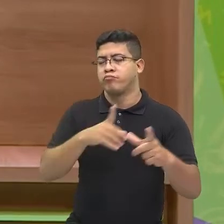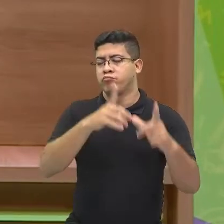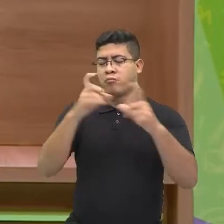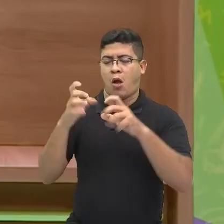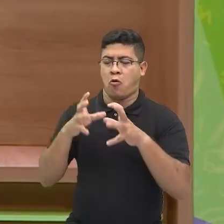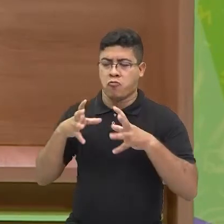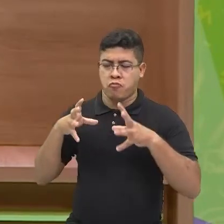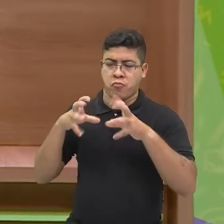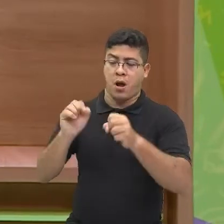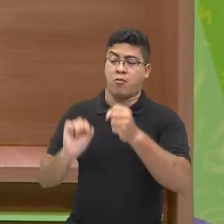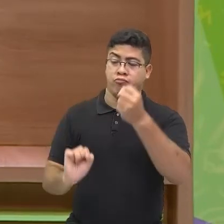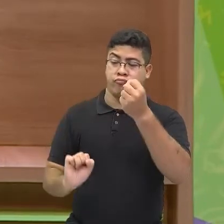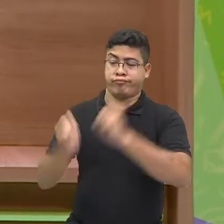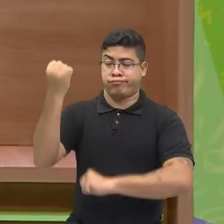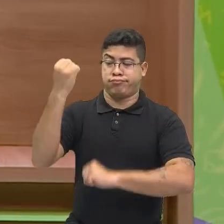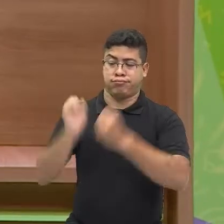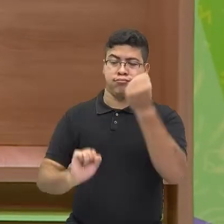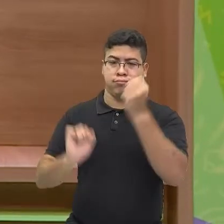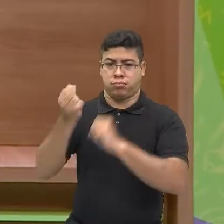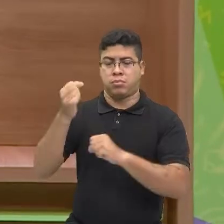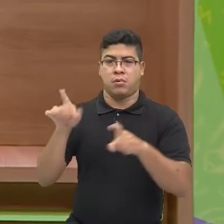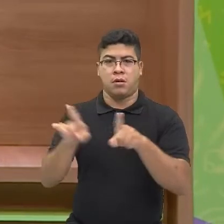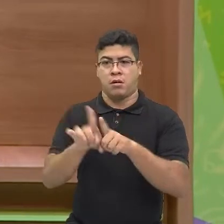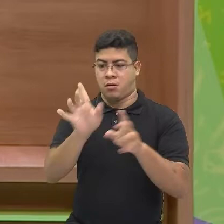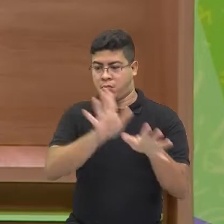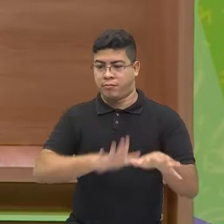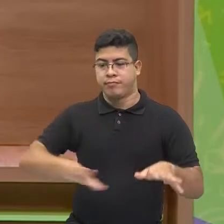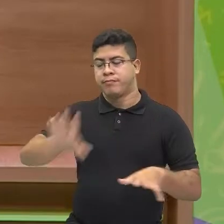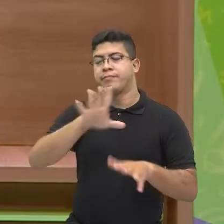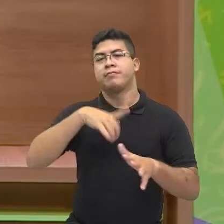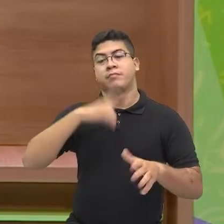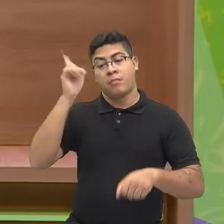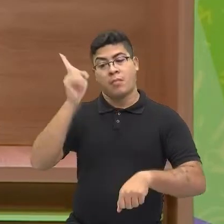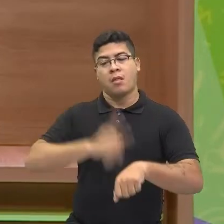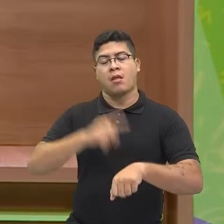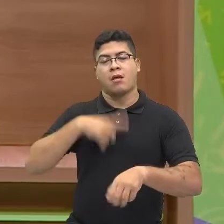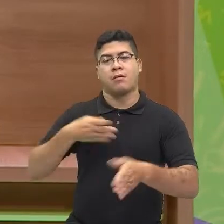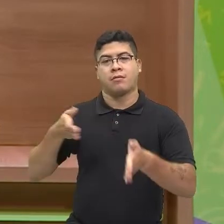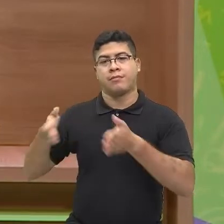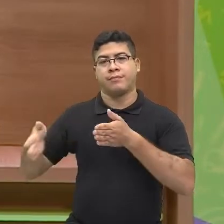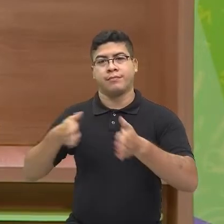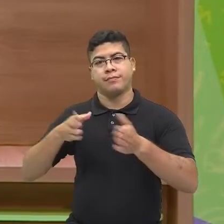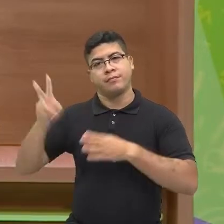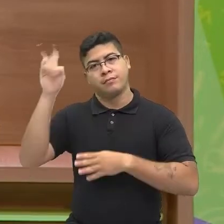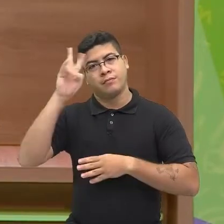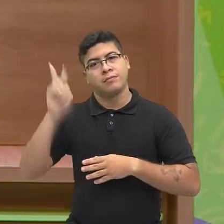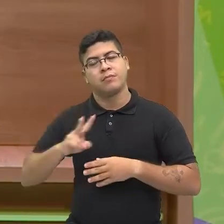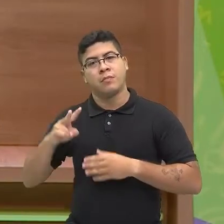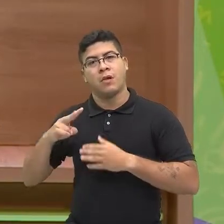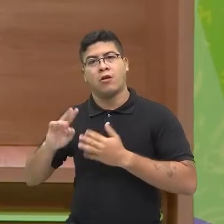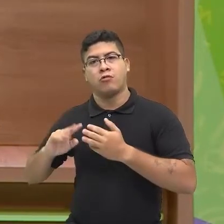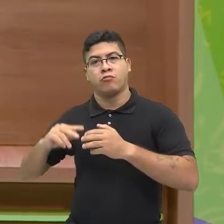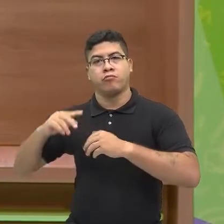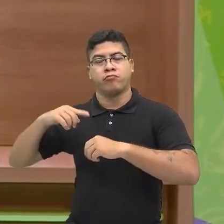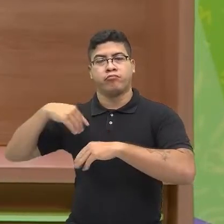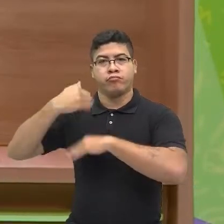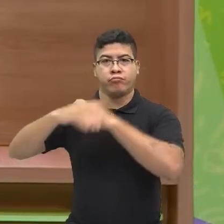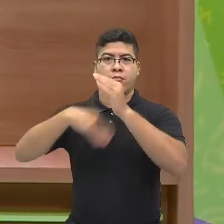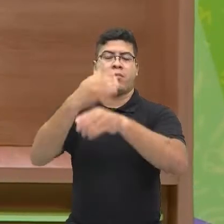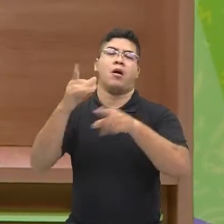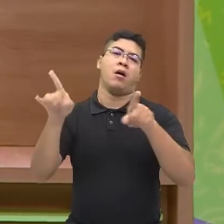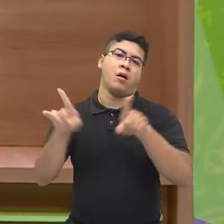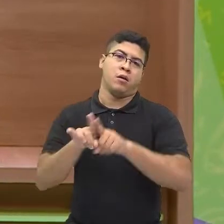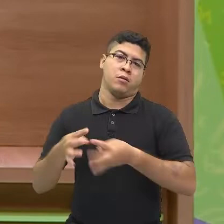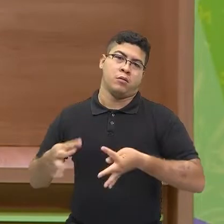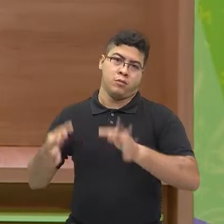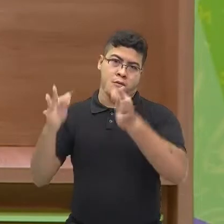aquela dimensão que estava acontecendo naquele momento da história, a questão da evolução da tecnologia